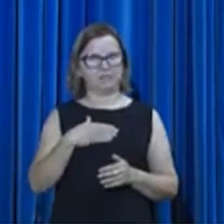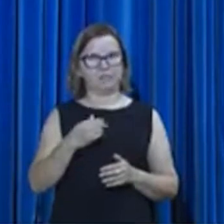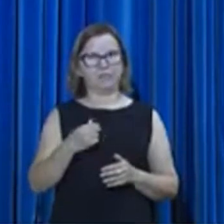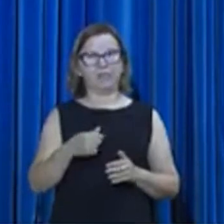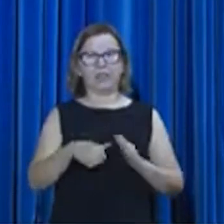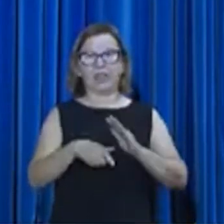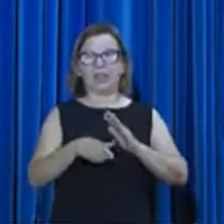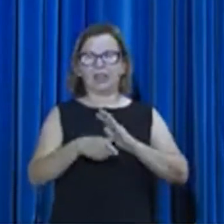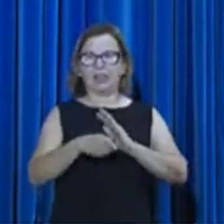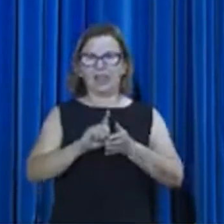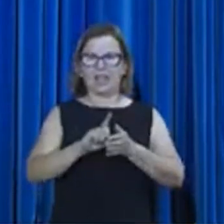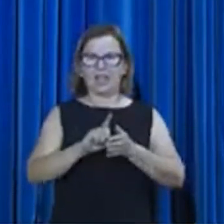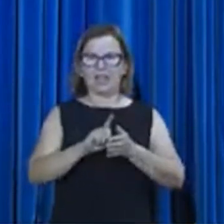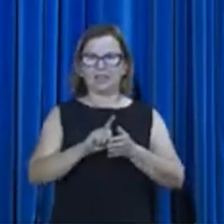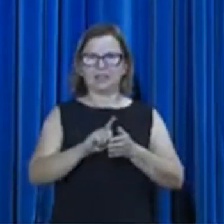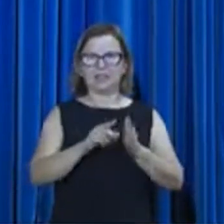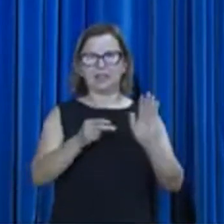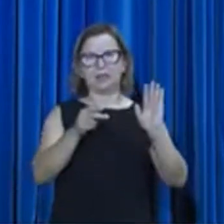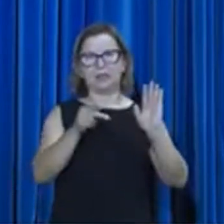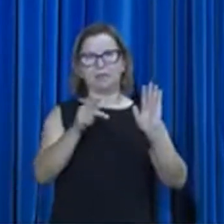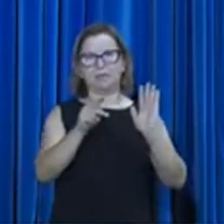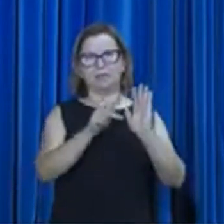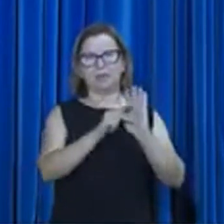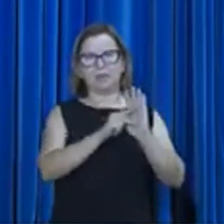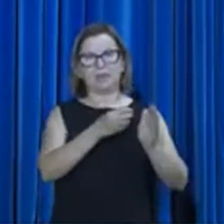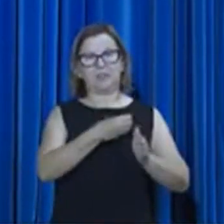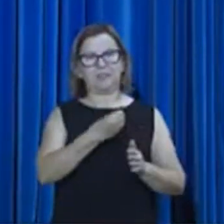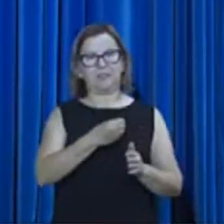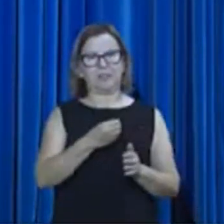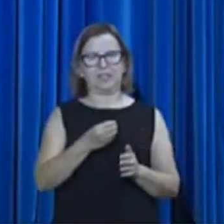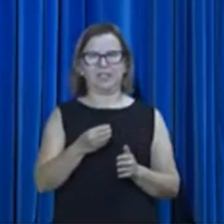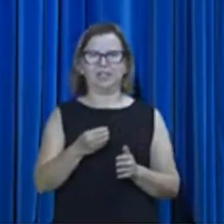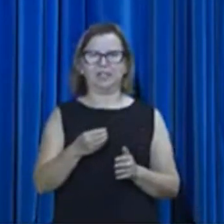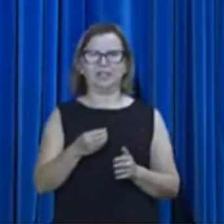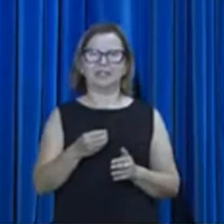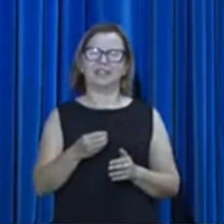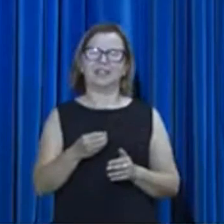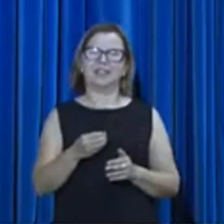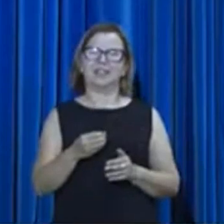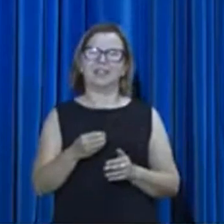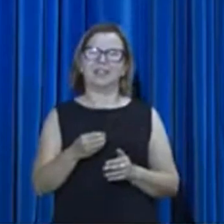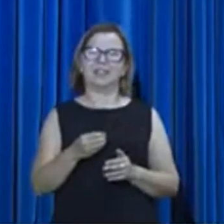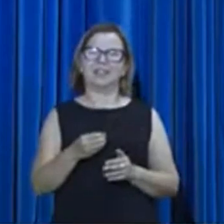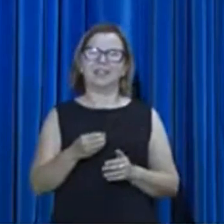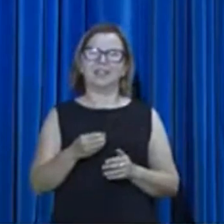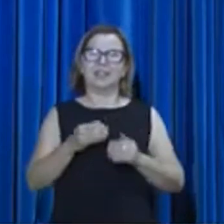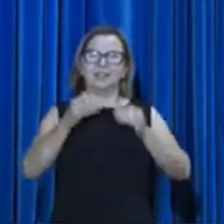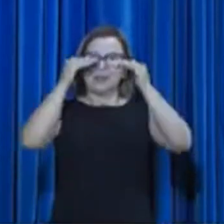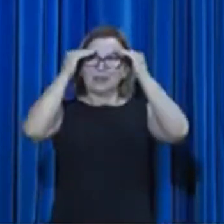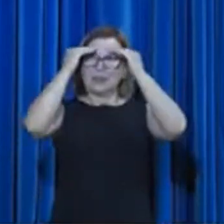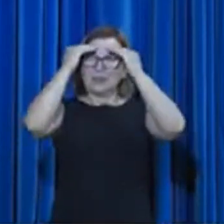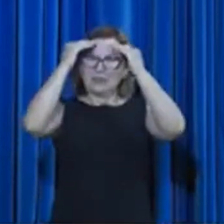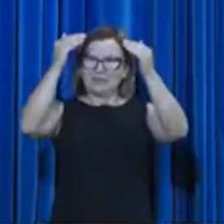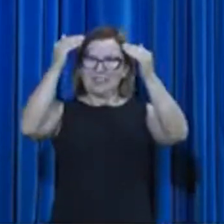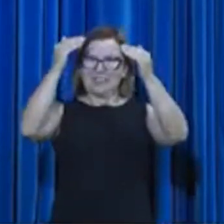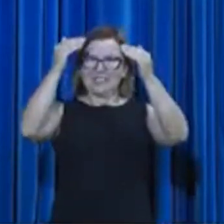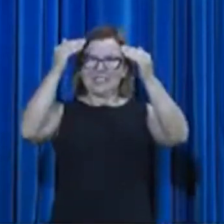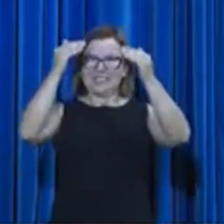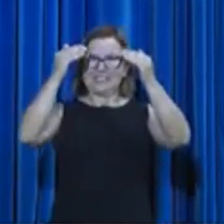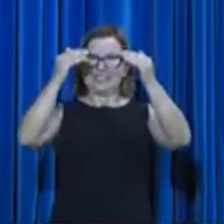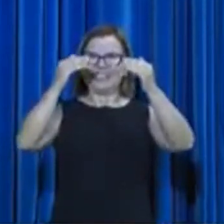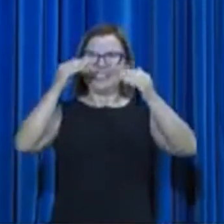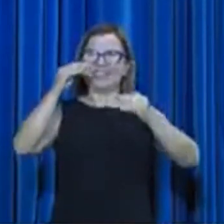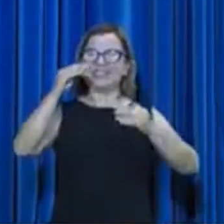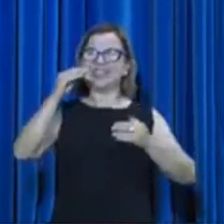antes o centro de sua vida e prazer era a amorosa vontade de Deus, após a